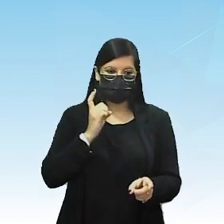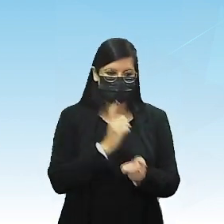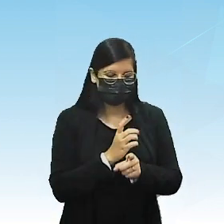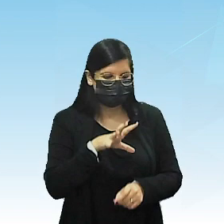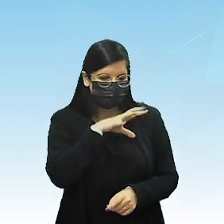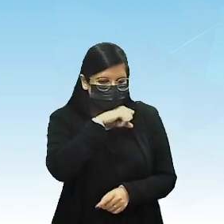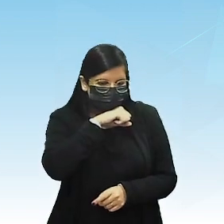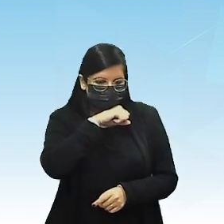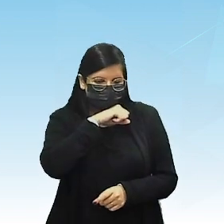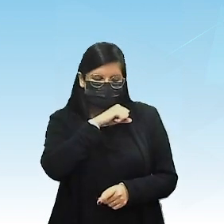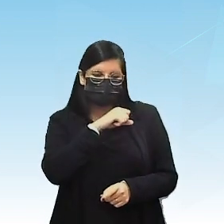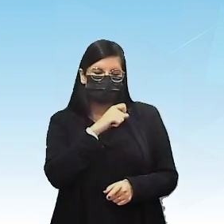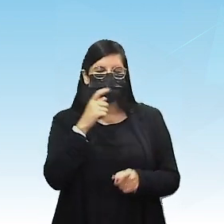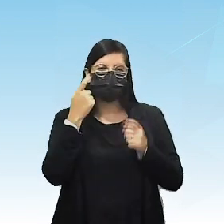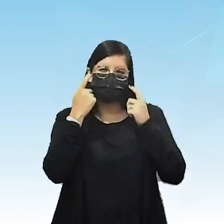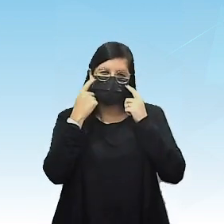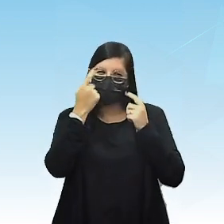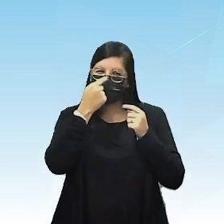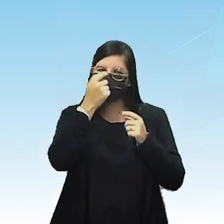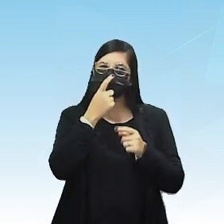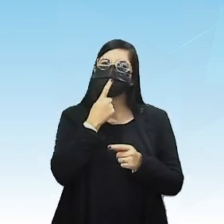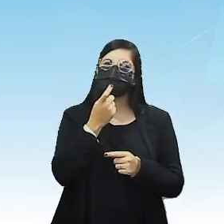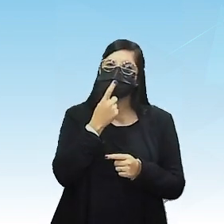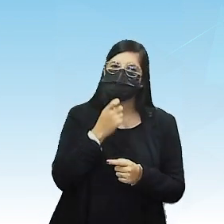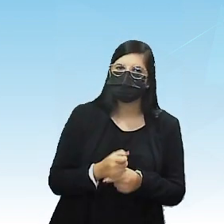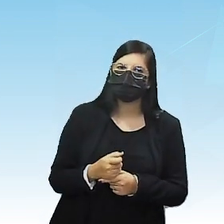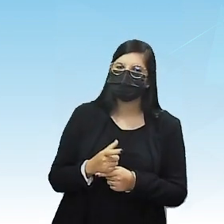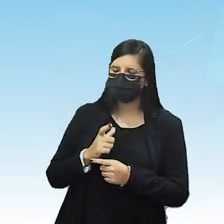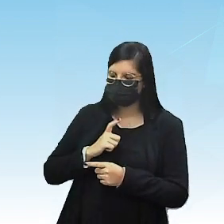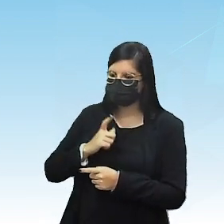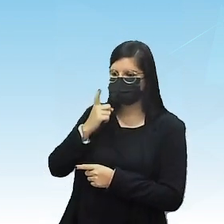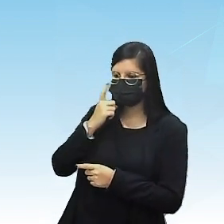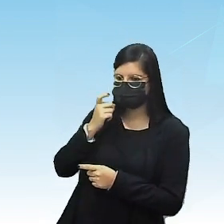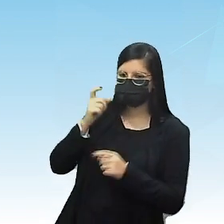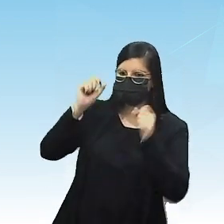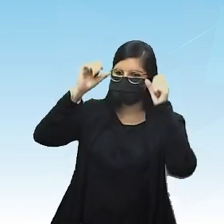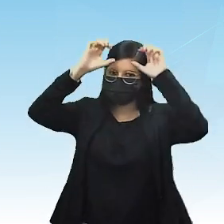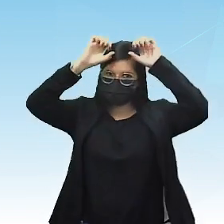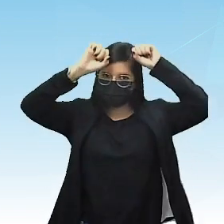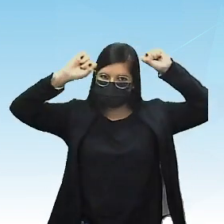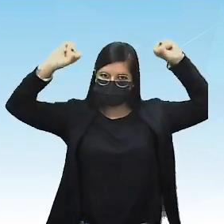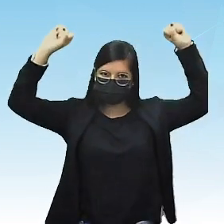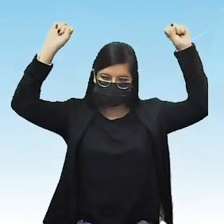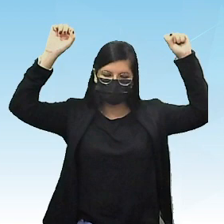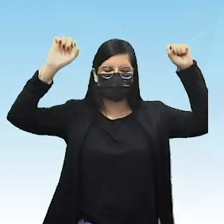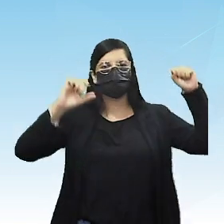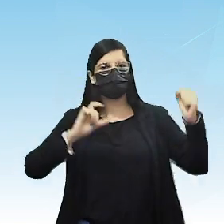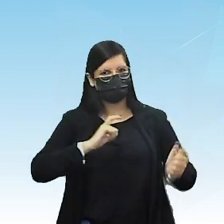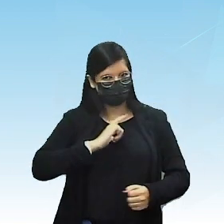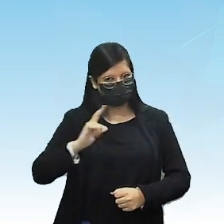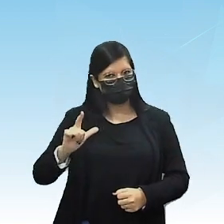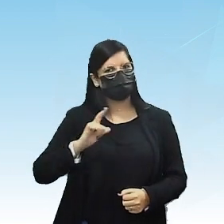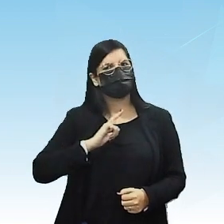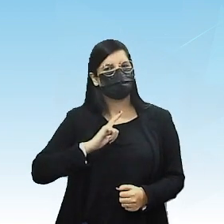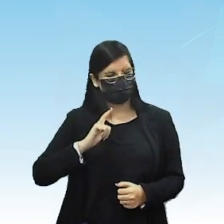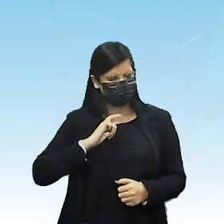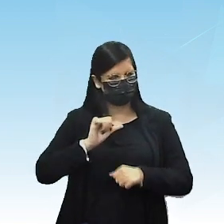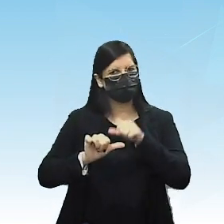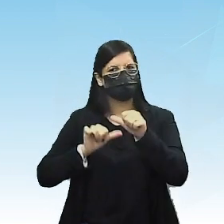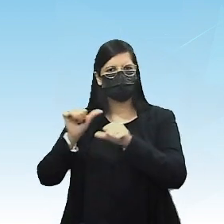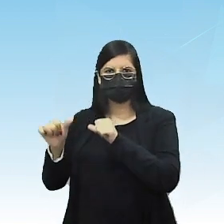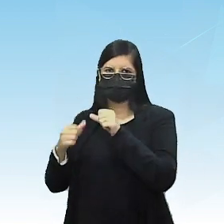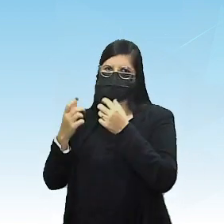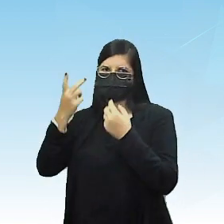eu vi um bicho, ele tinha um olho vermelho. Não, eu vi um bicho que tinha um olho vermelho, mas que tinha chifre. Então, vai se modificando a